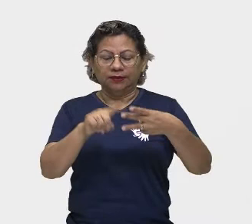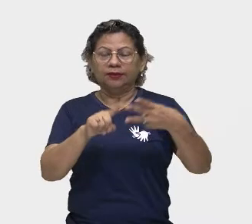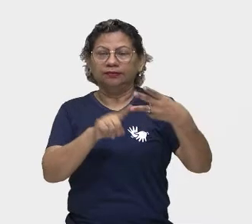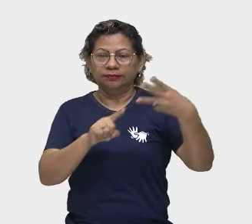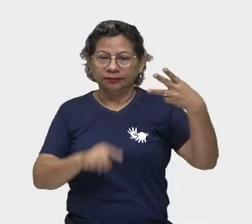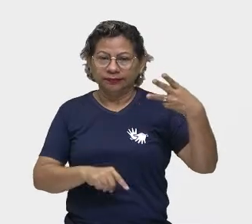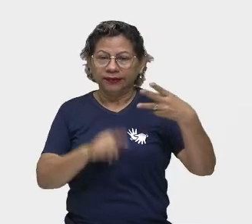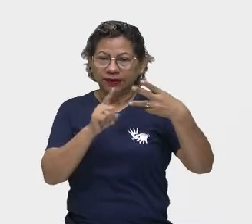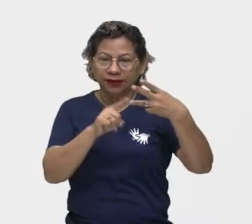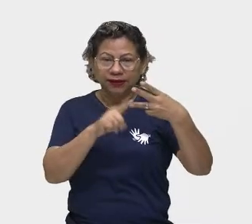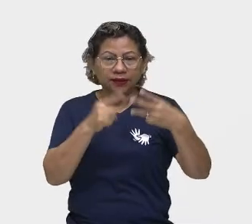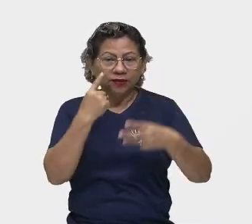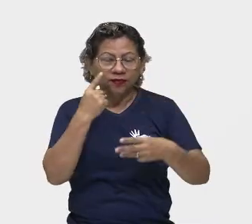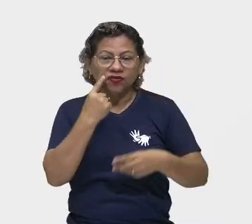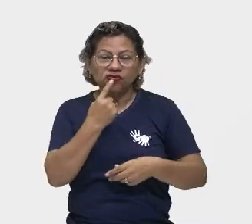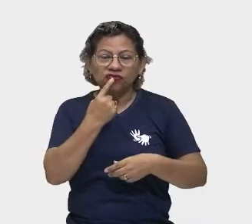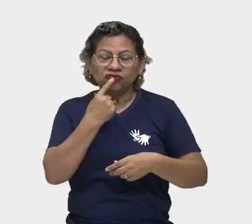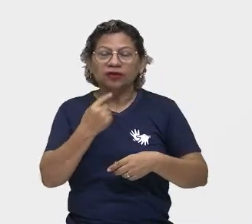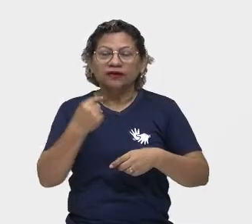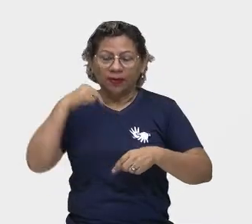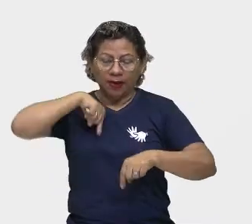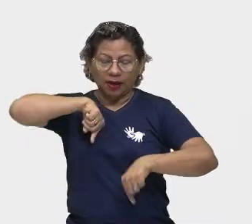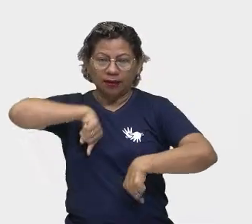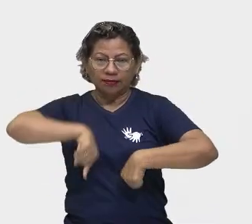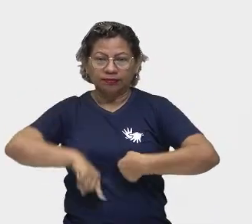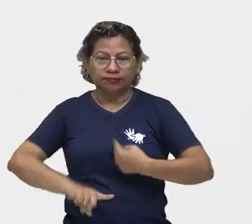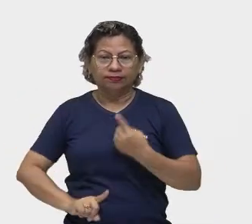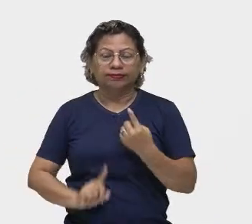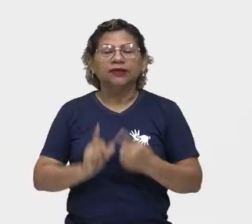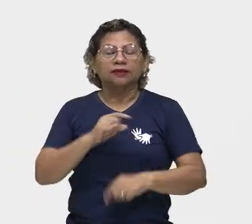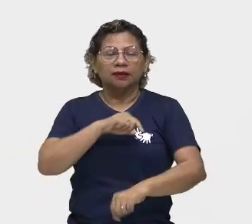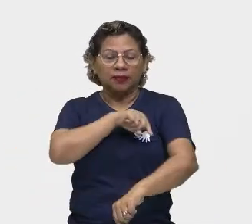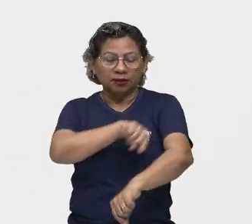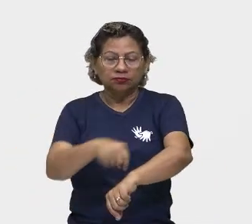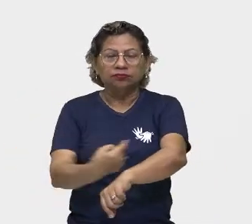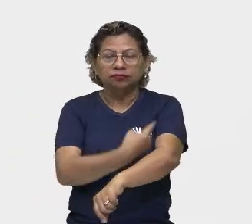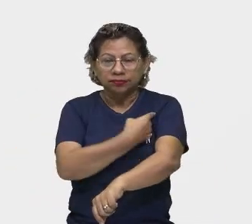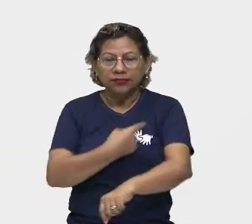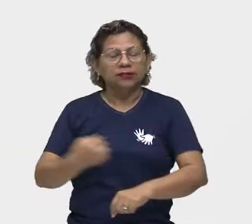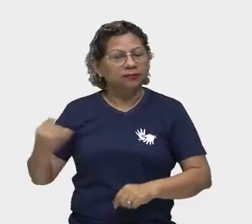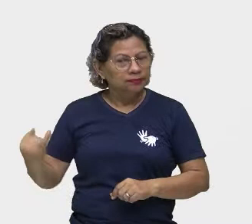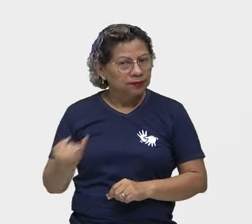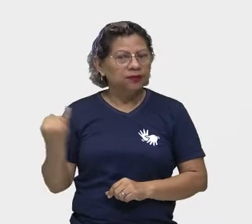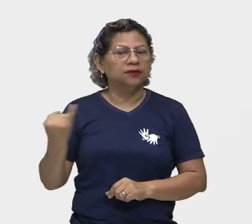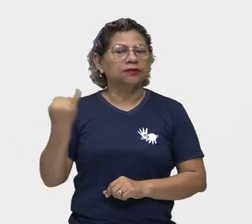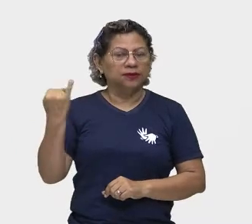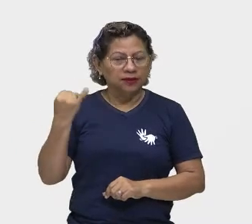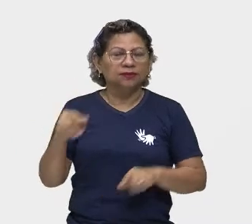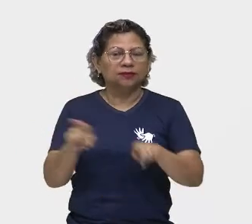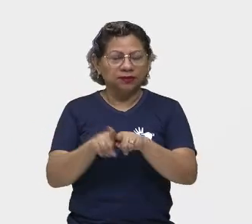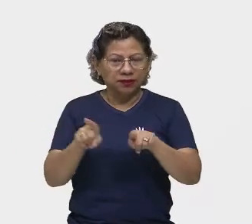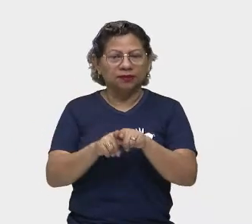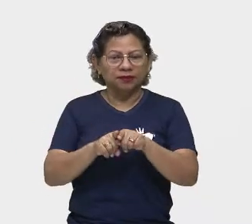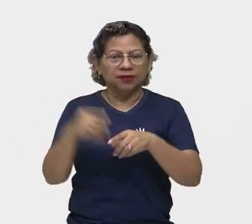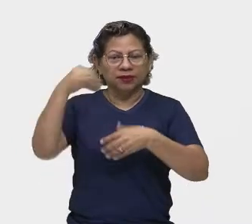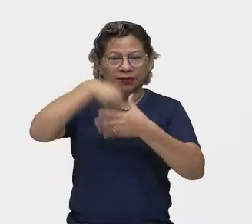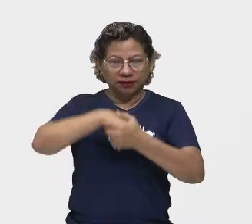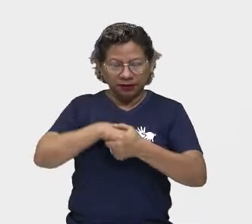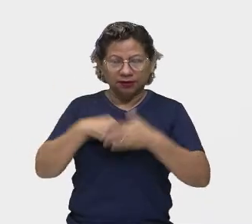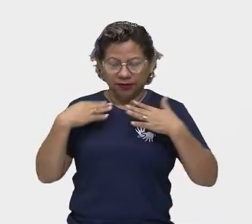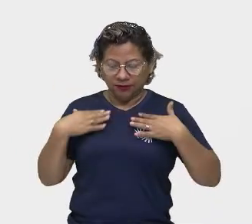os vasos sanguíneos né que ele também vai proteger os principais vasos sanguíneos presentes no nosso organismo